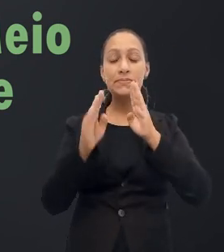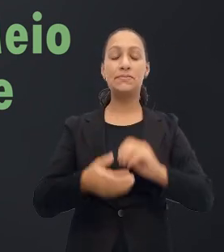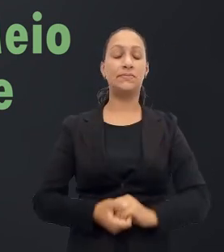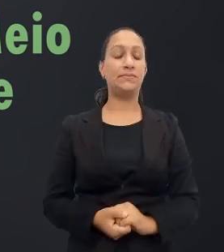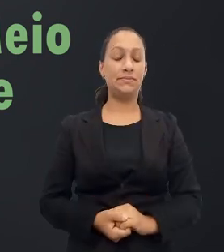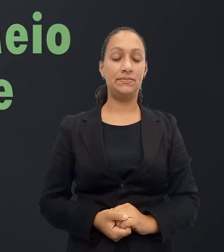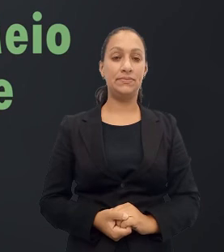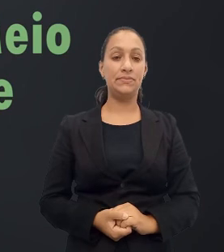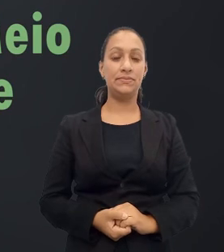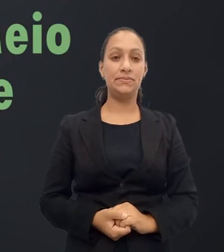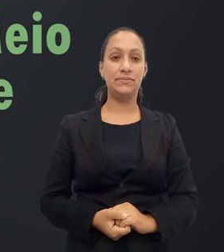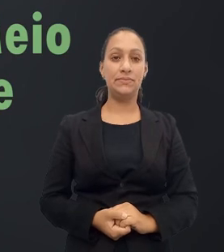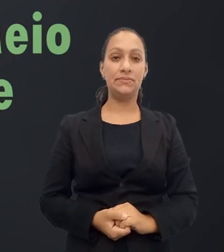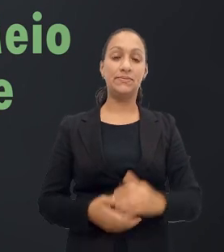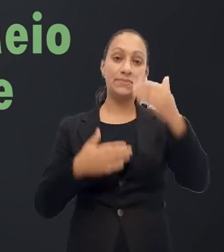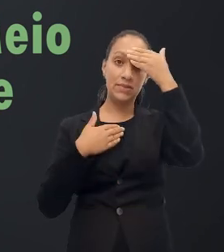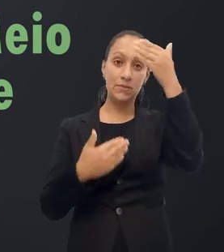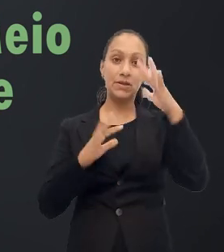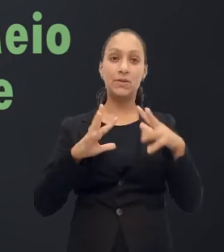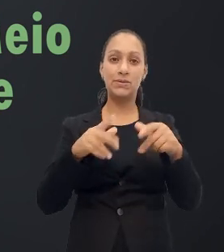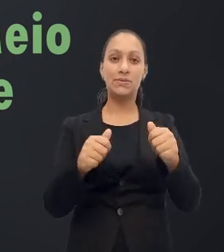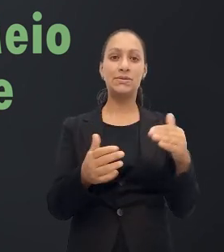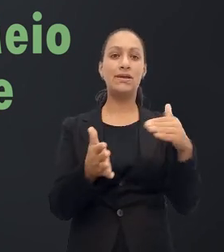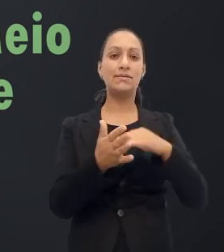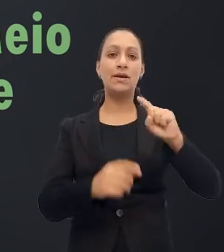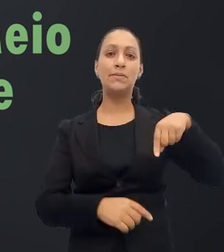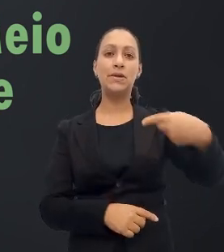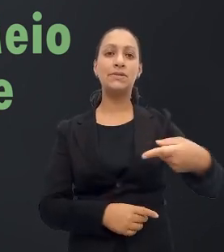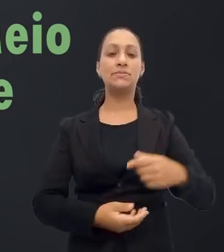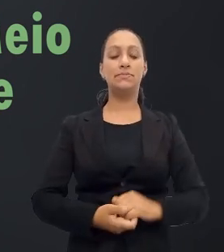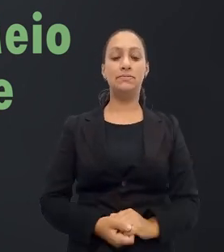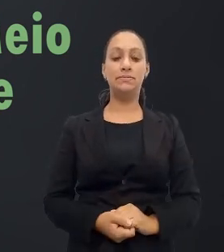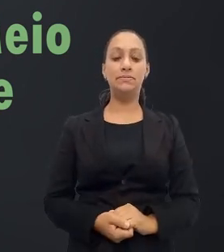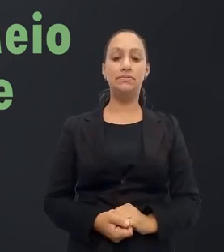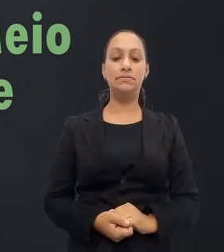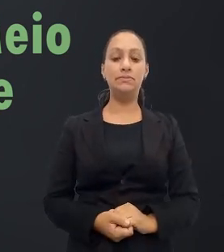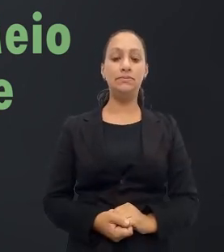facebook.com/podcaston Revista Fevale. Obrigado a todos e até a próxima.